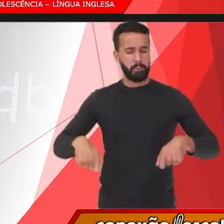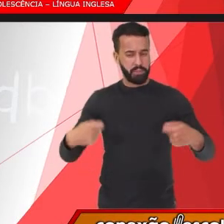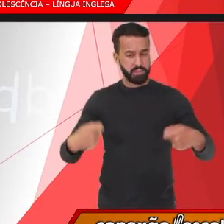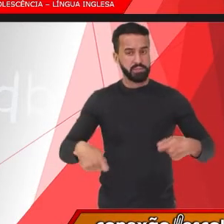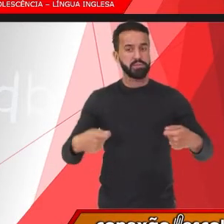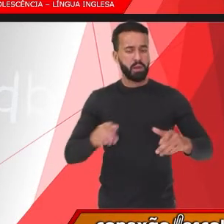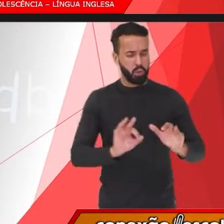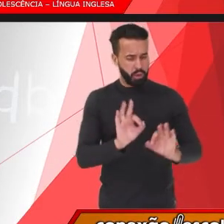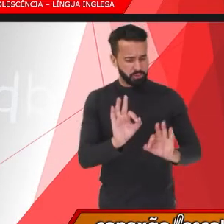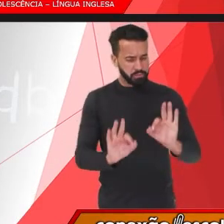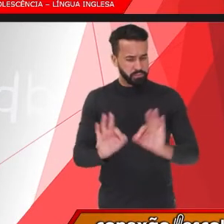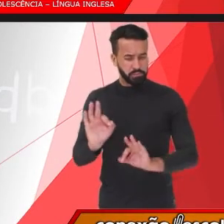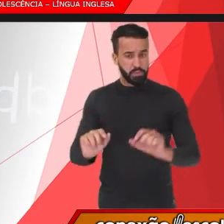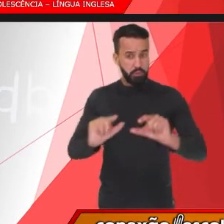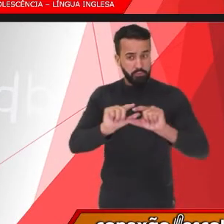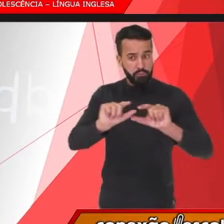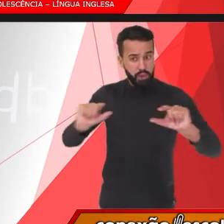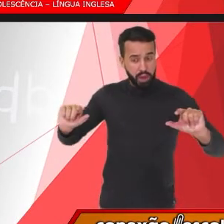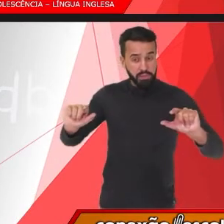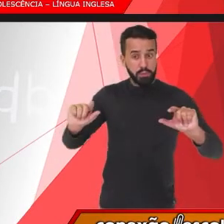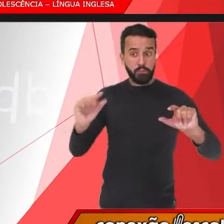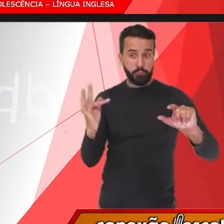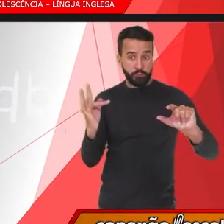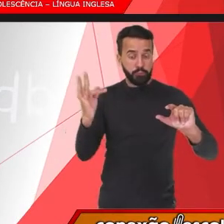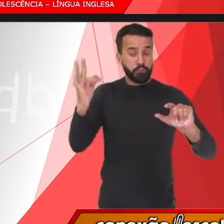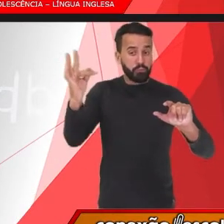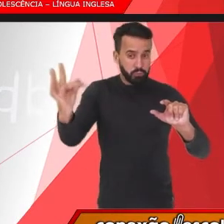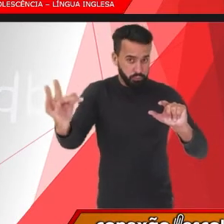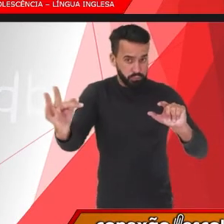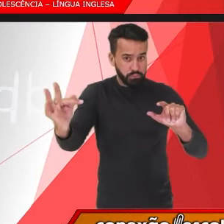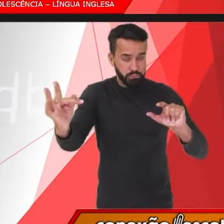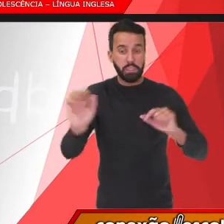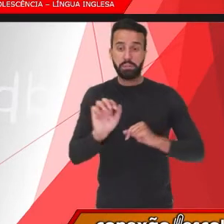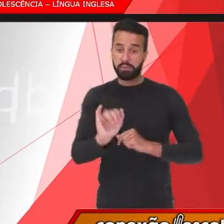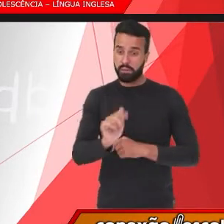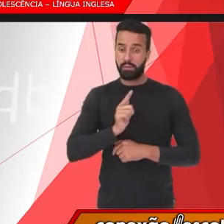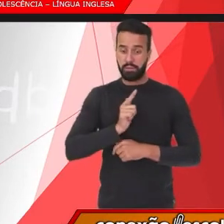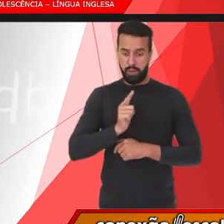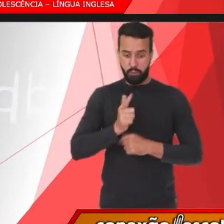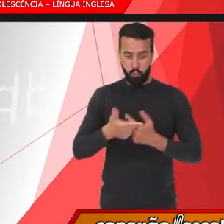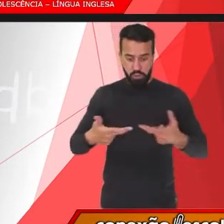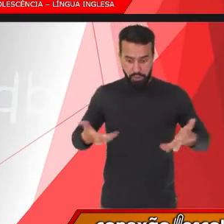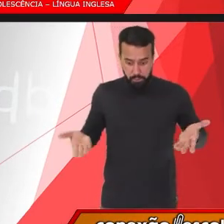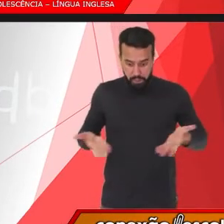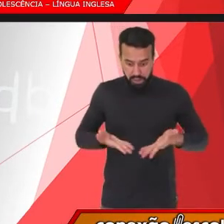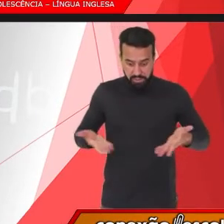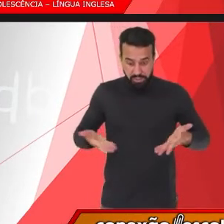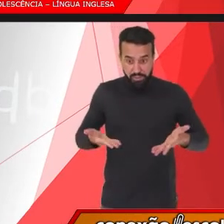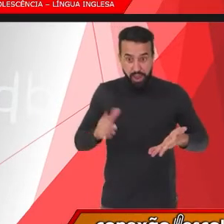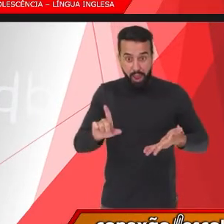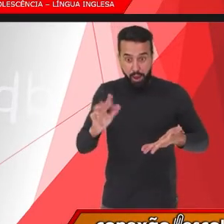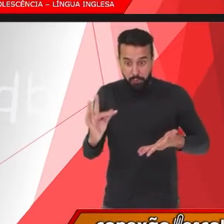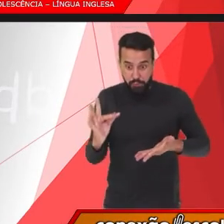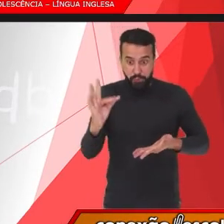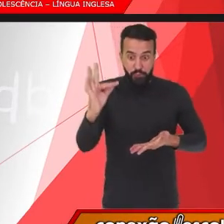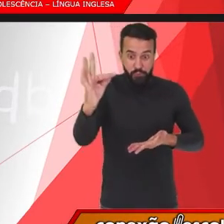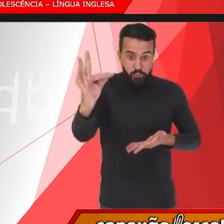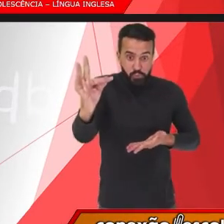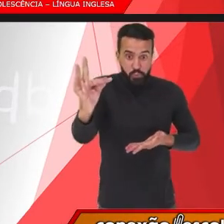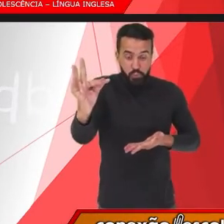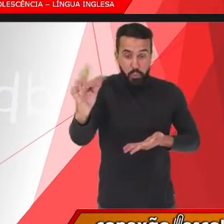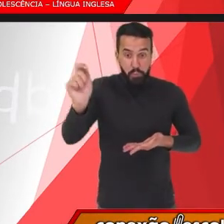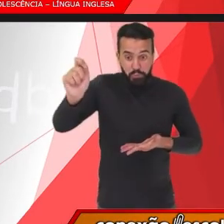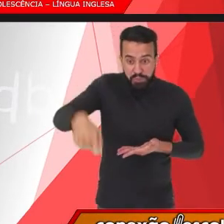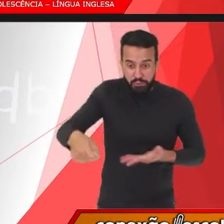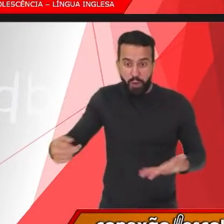no futuro para dar essa ideia, né? Como eu disse, se você tem algo aqui no presente, algo no futuro pode